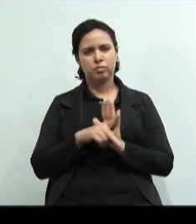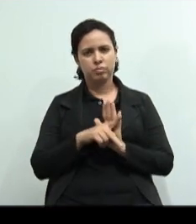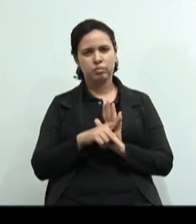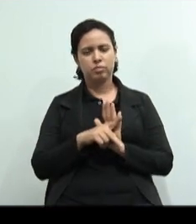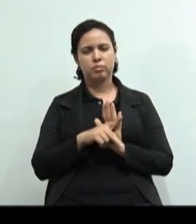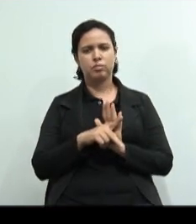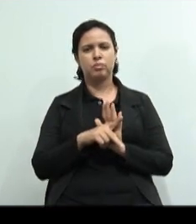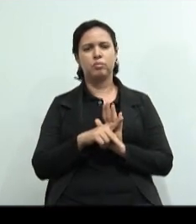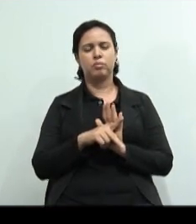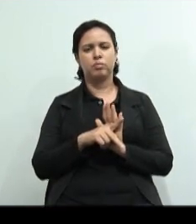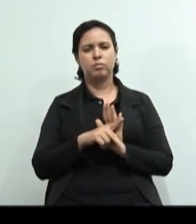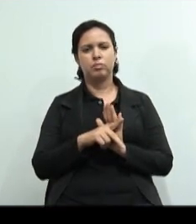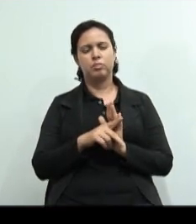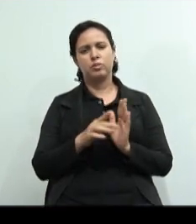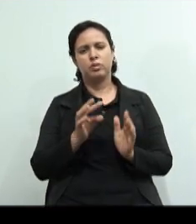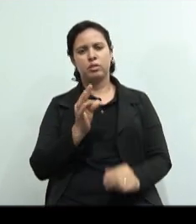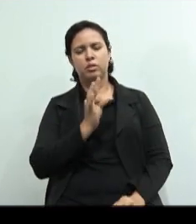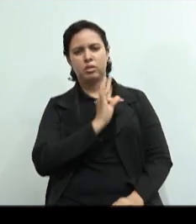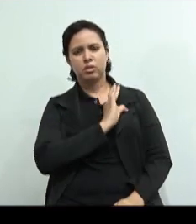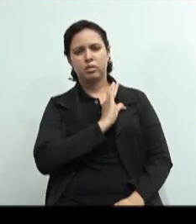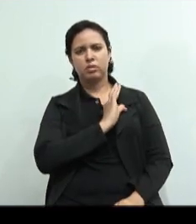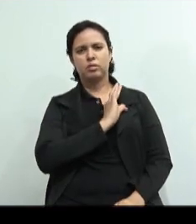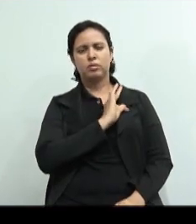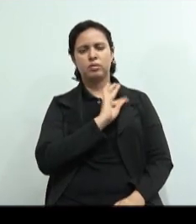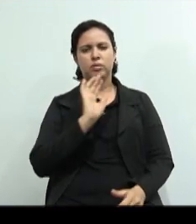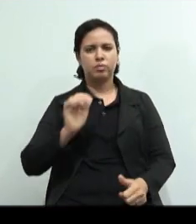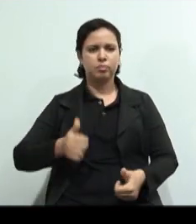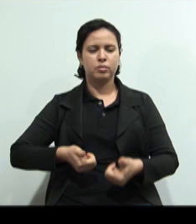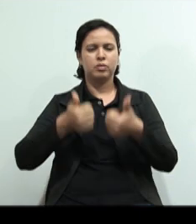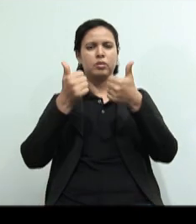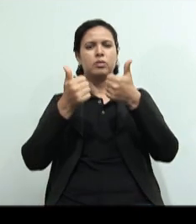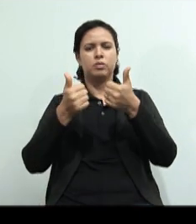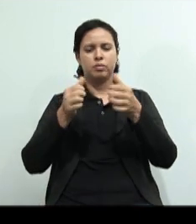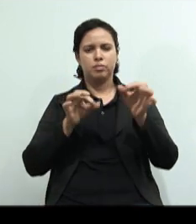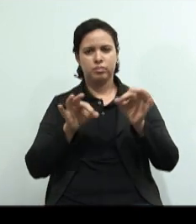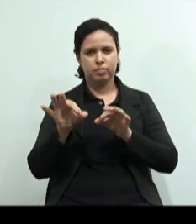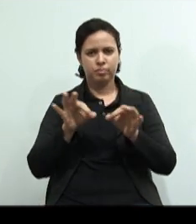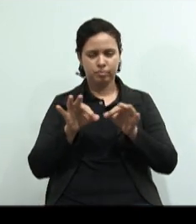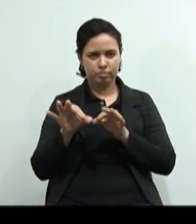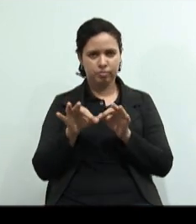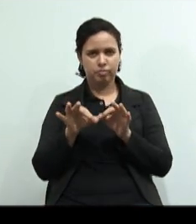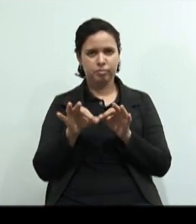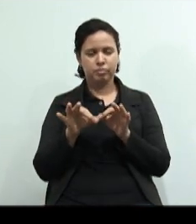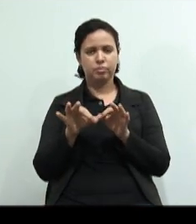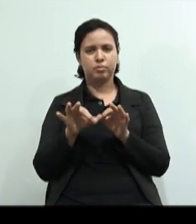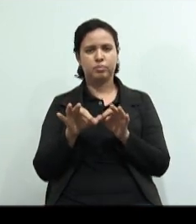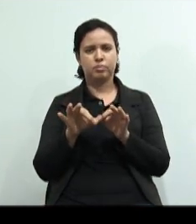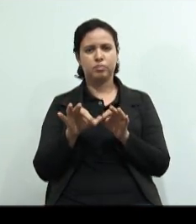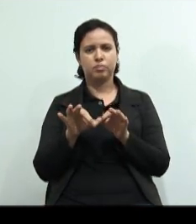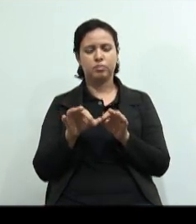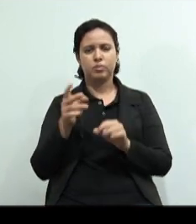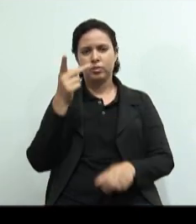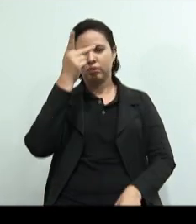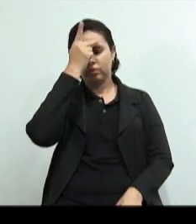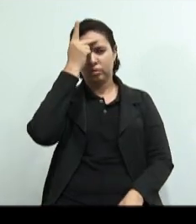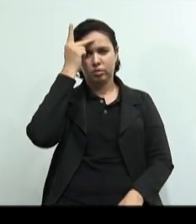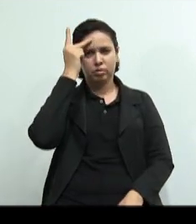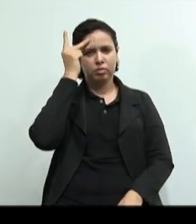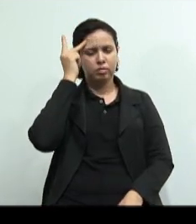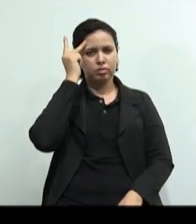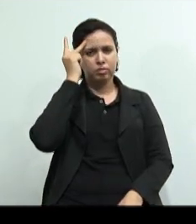com os padrões técnicos, com a melhoria das organizações. Uma pessoa que